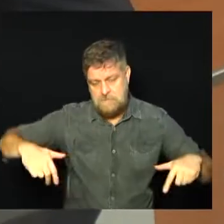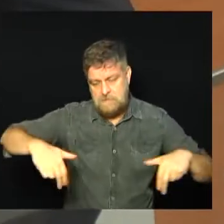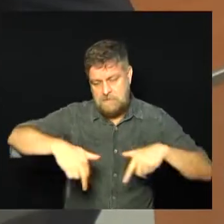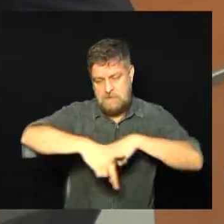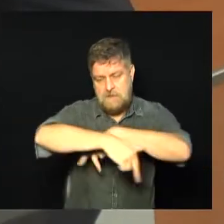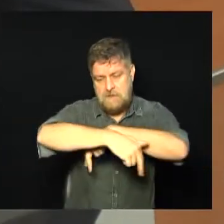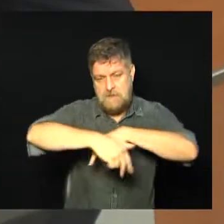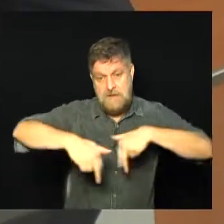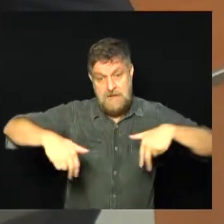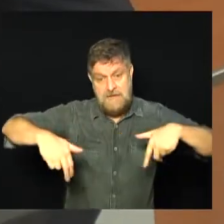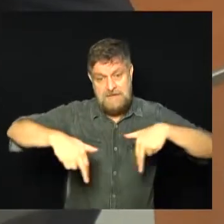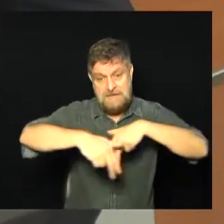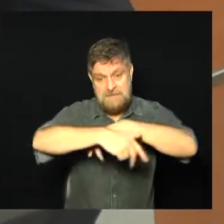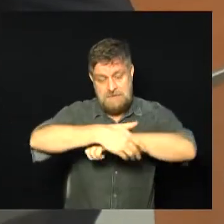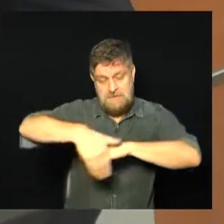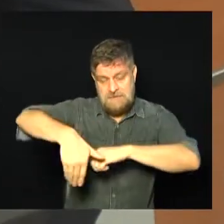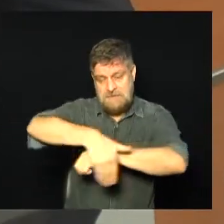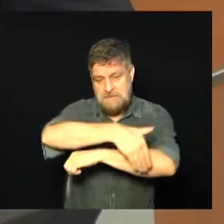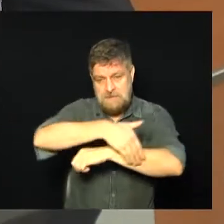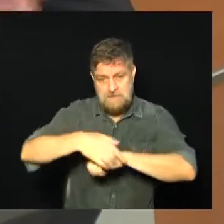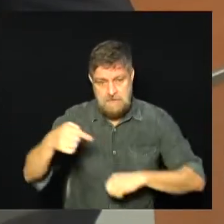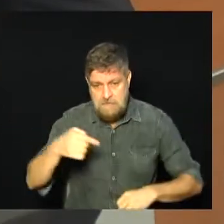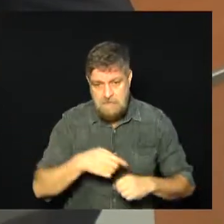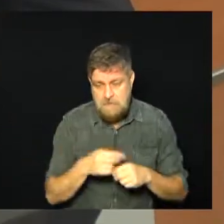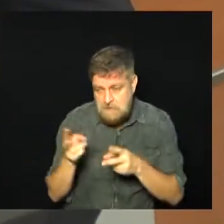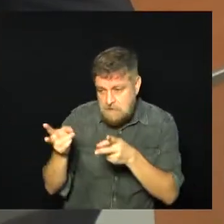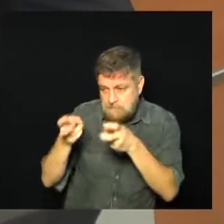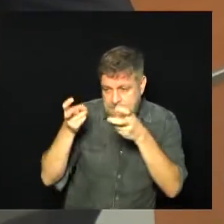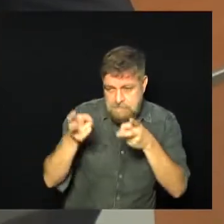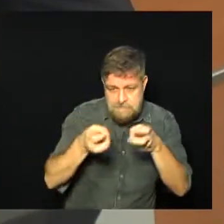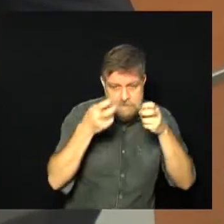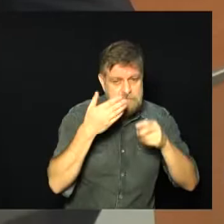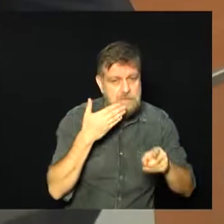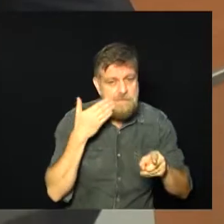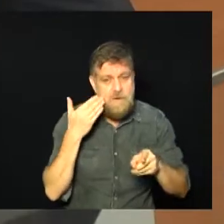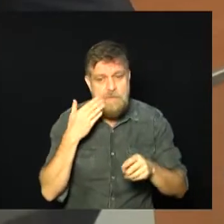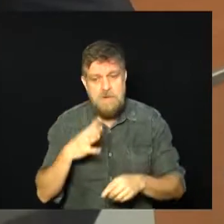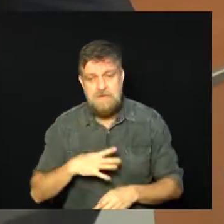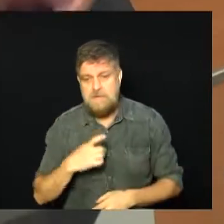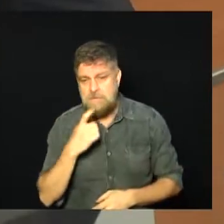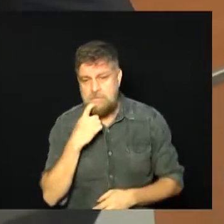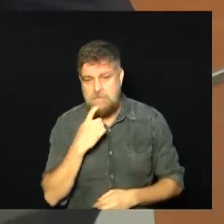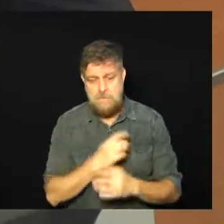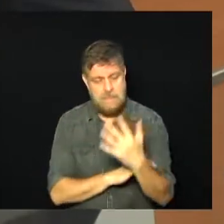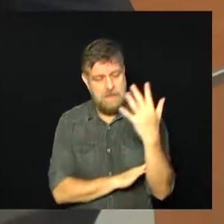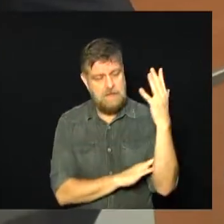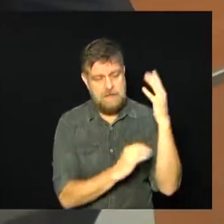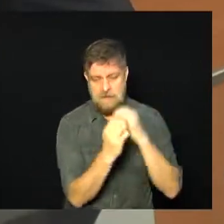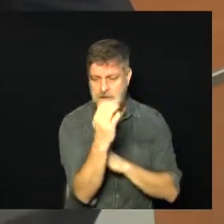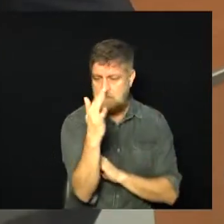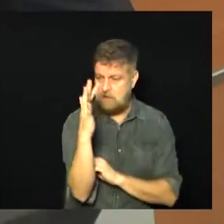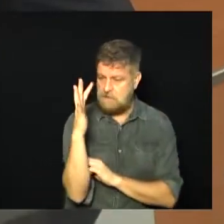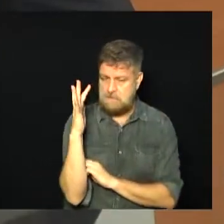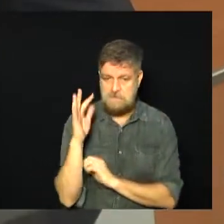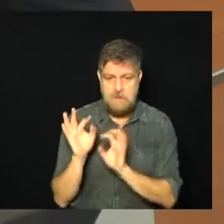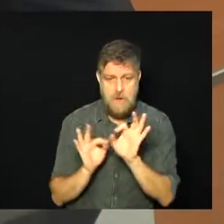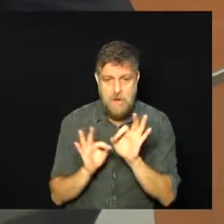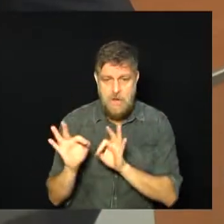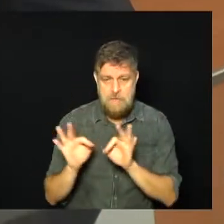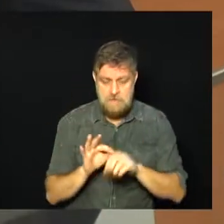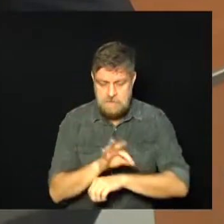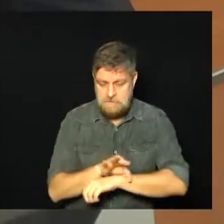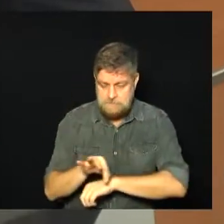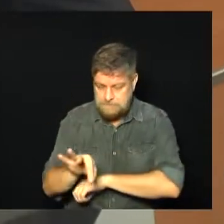E eu acho que as pessoas nas ruas vão começar a observar e melhorar a cidade, desde as árvores, dos projetos arquitetônicos. Eu